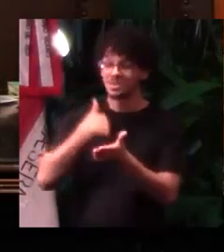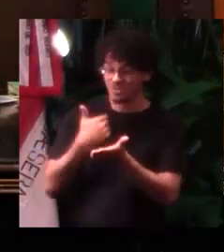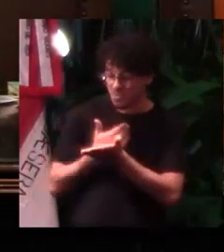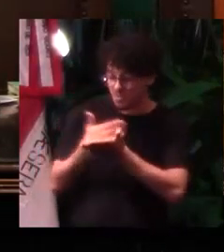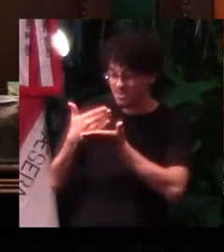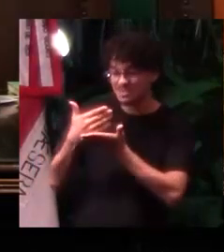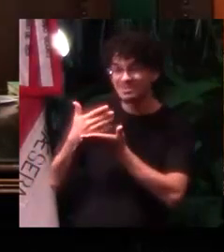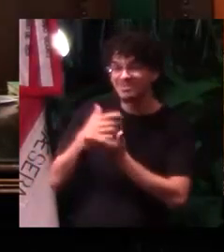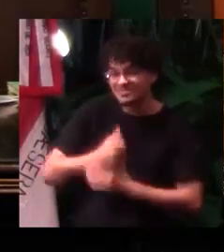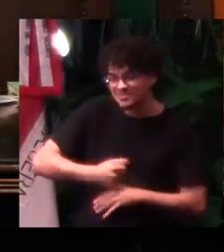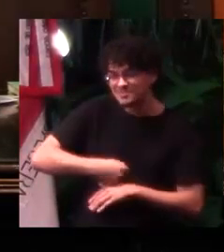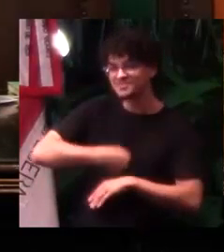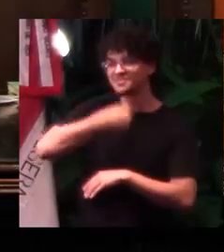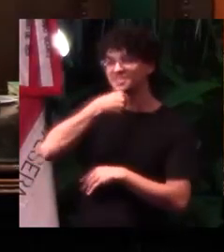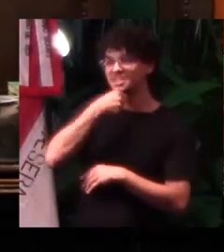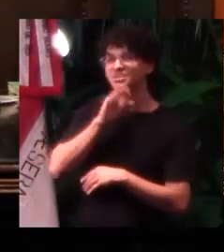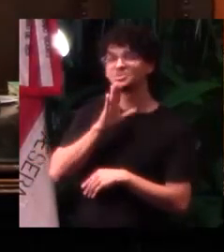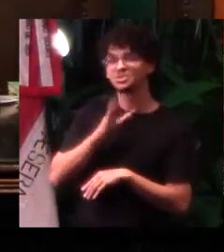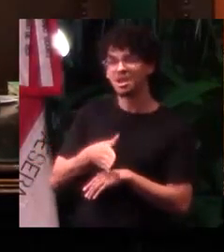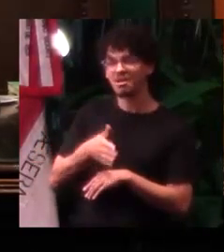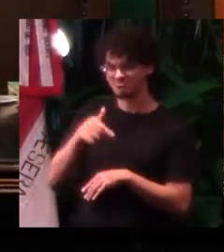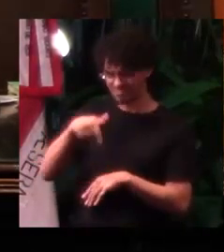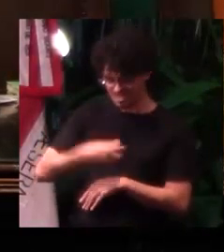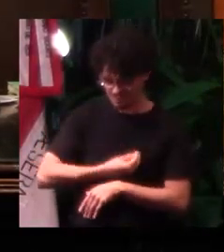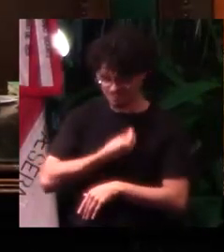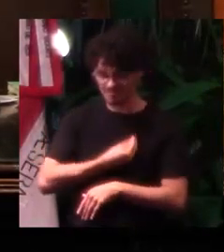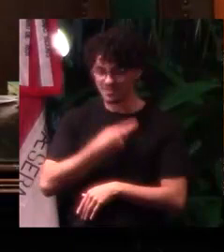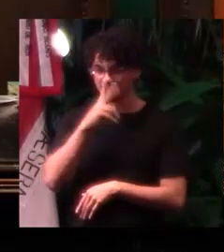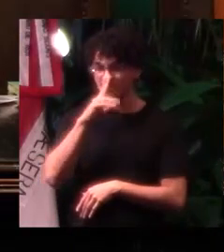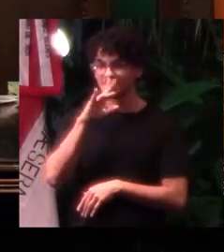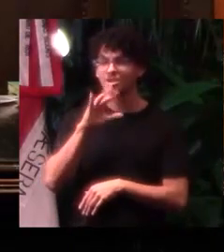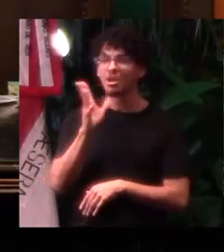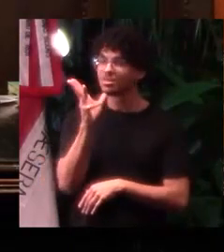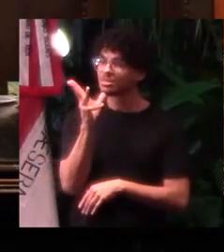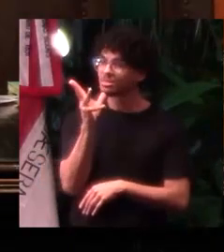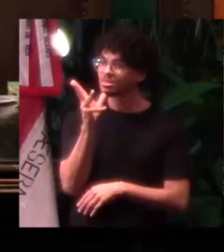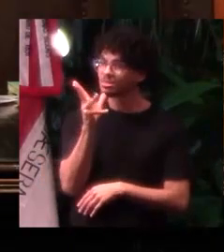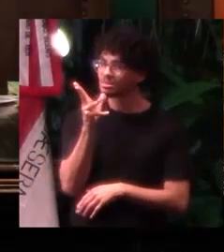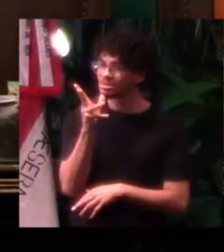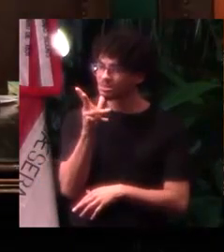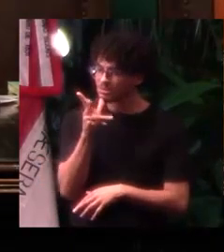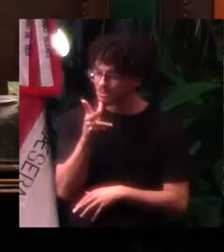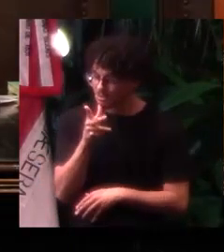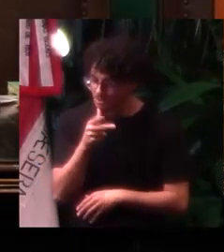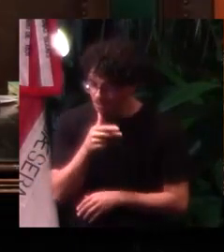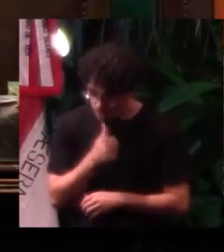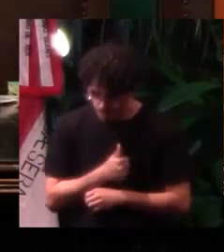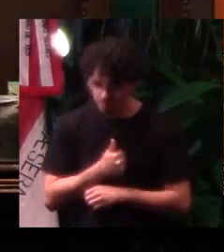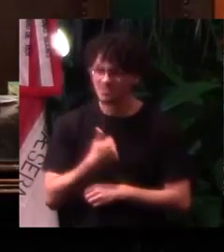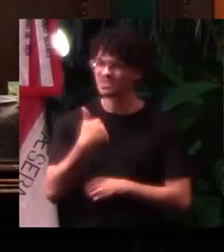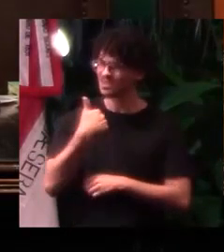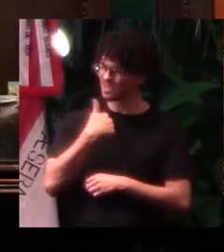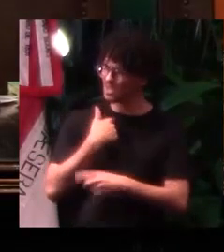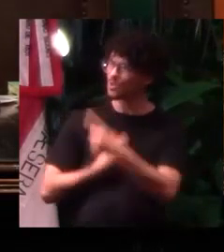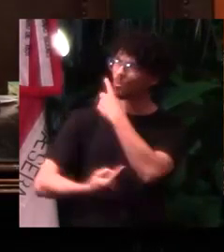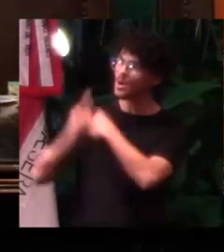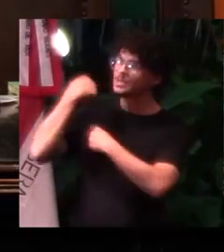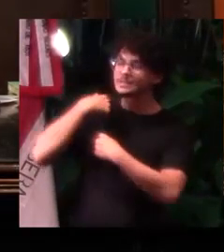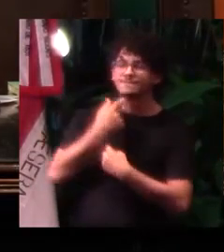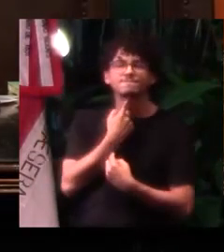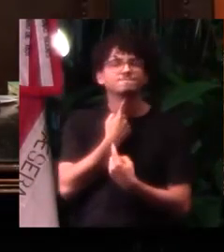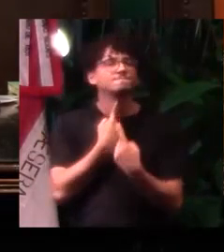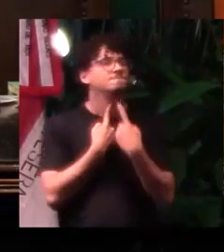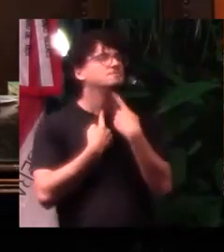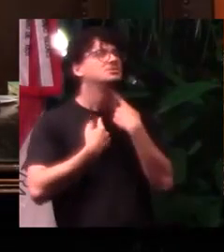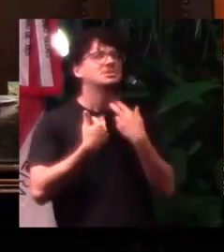velhice. Esta vida era só demoramento. Eu mesmo tinha achaques, ânsias, cá de